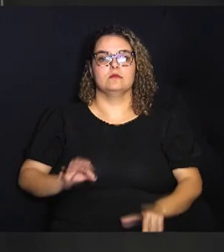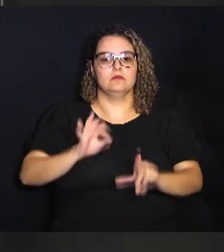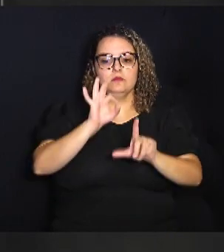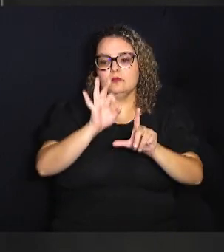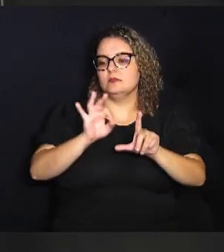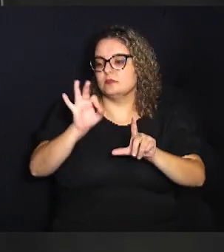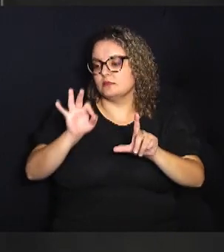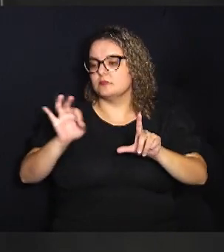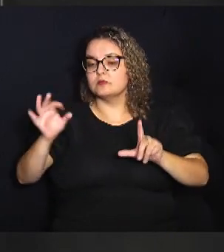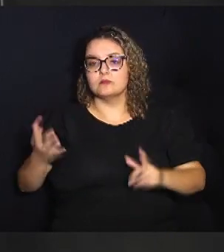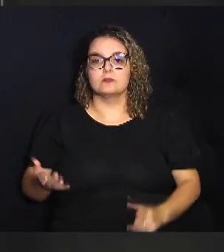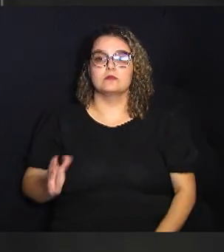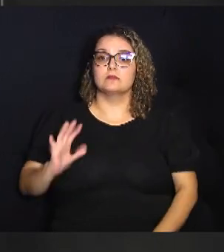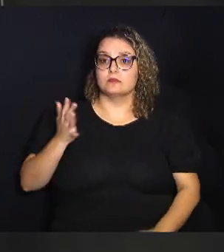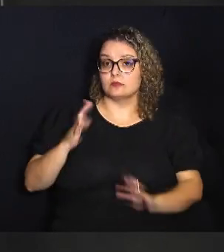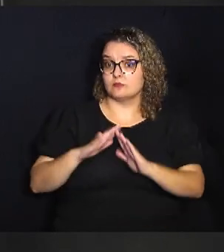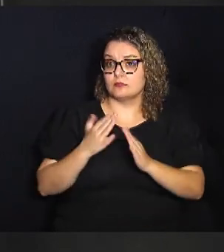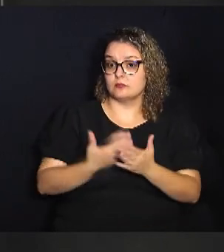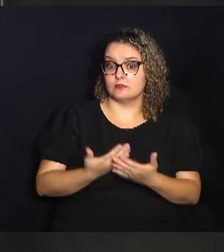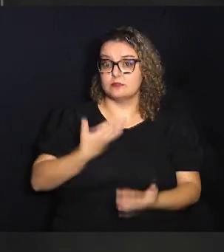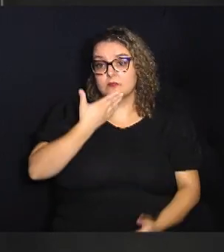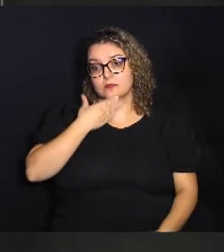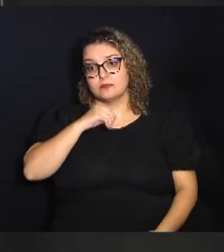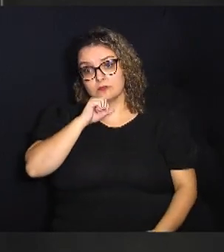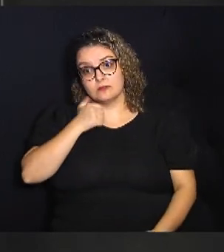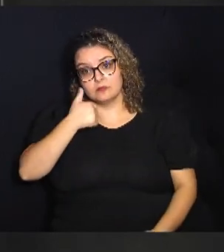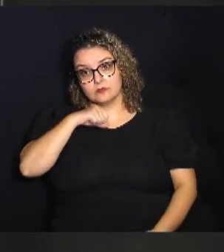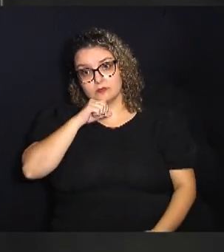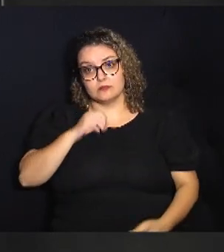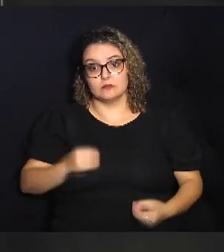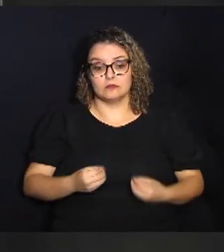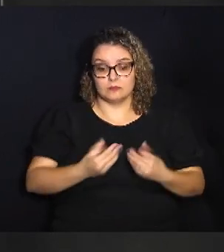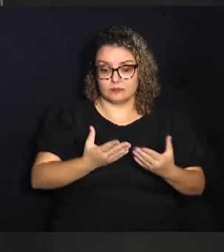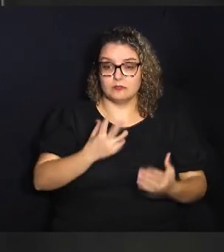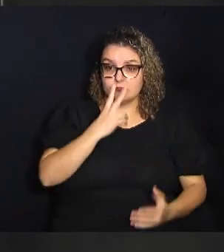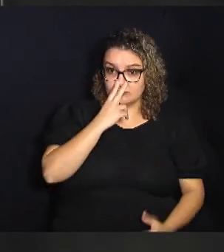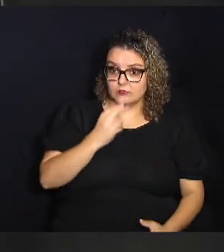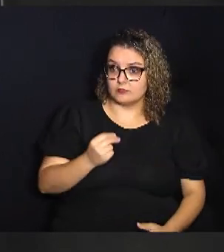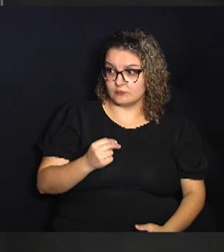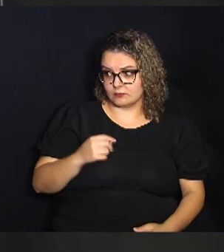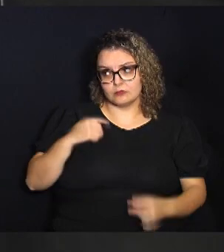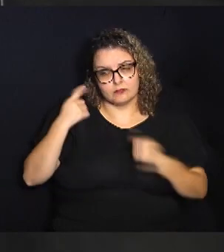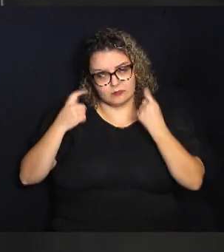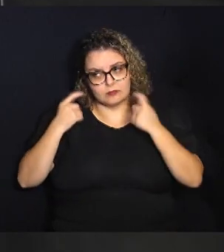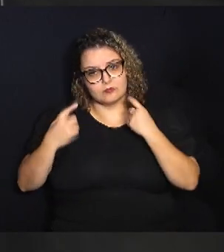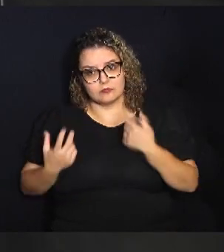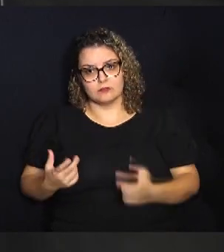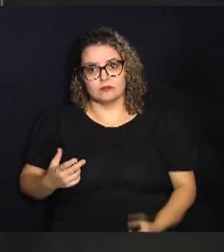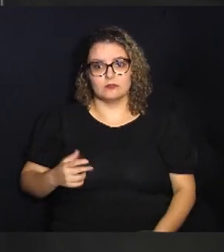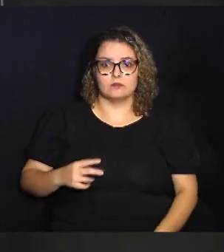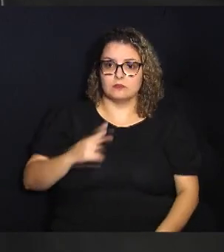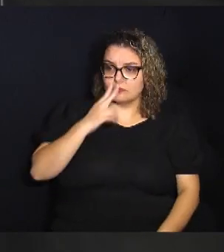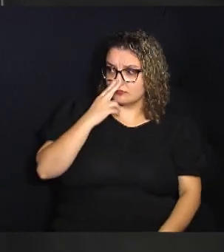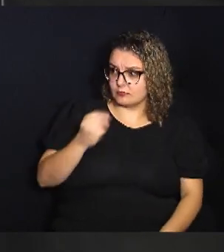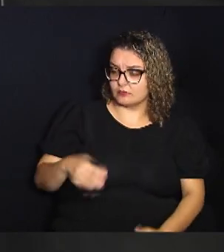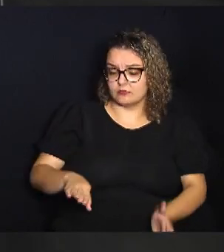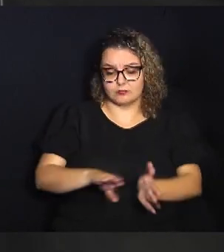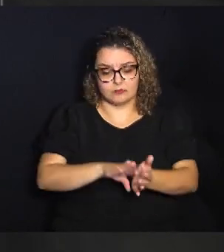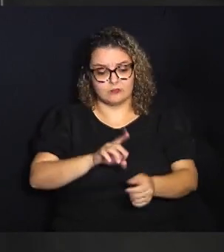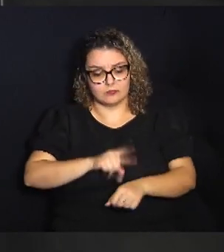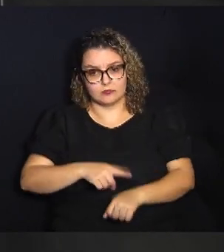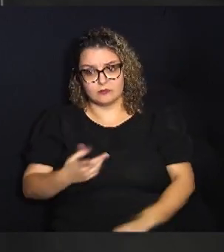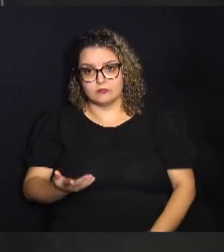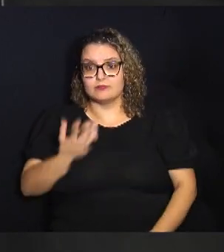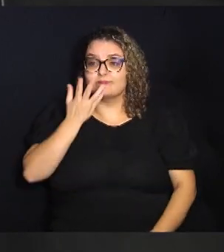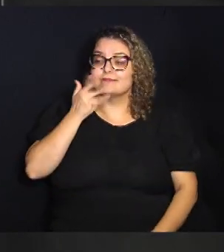nos colégios, então o pai ele põe o filho na perua e ele fica preocupado se a perua chegou no horário, se a criança